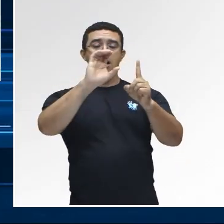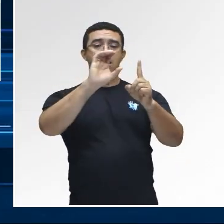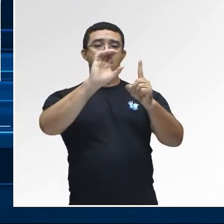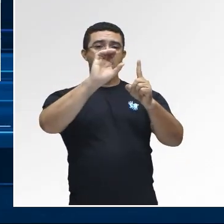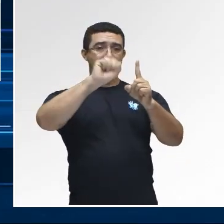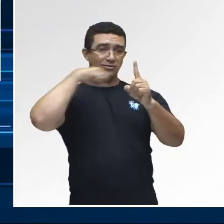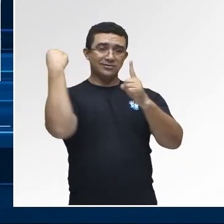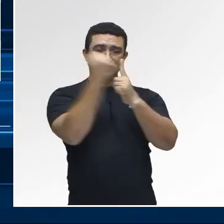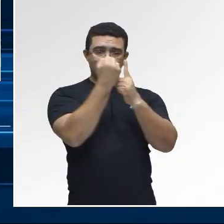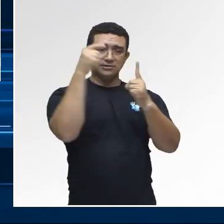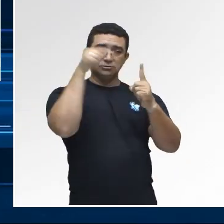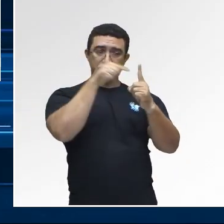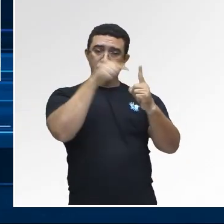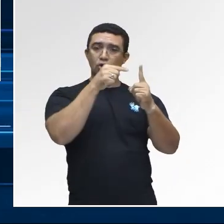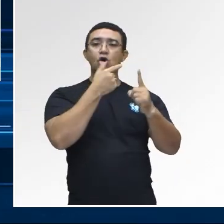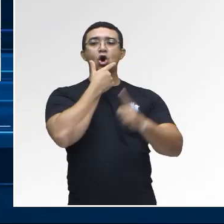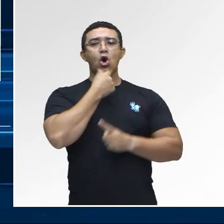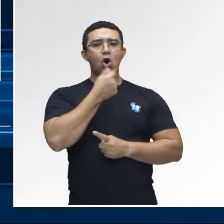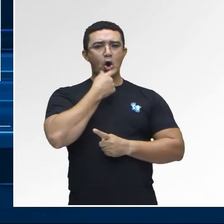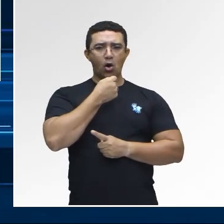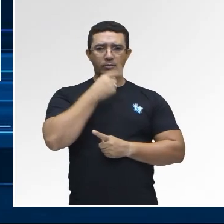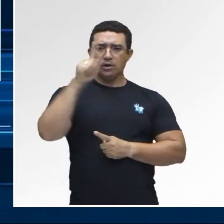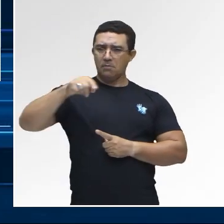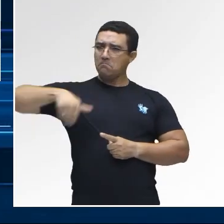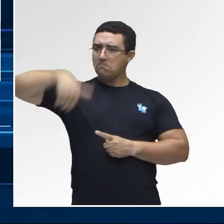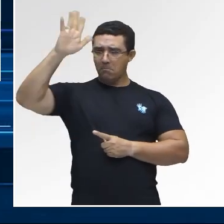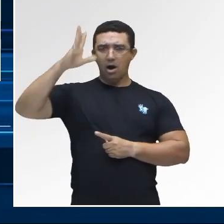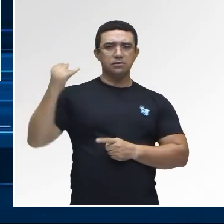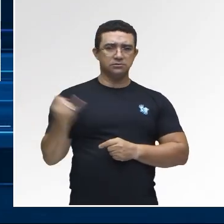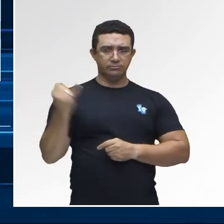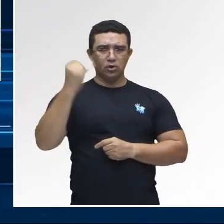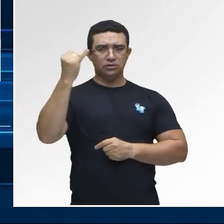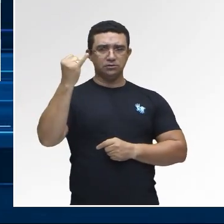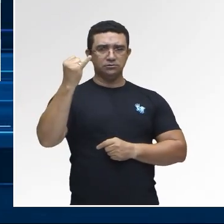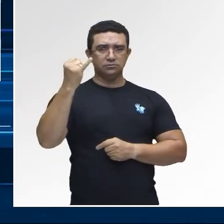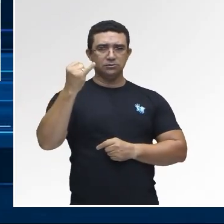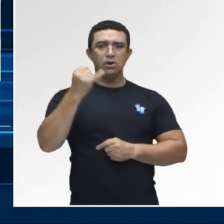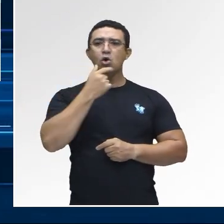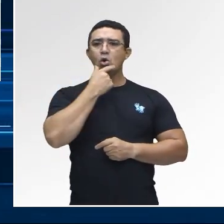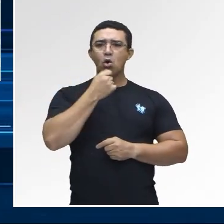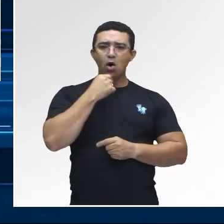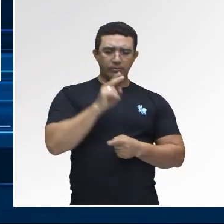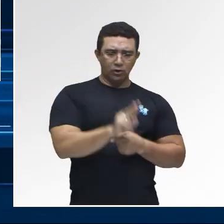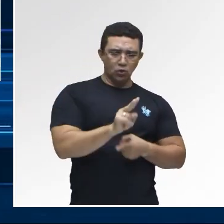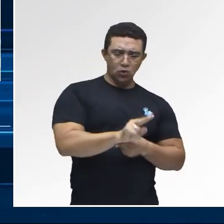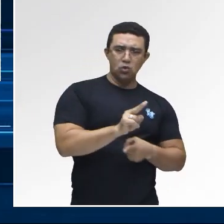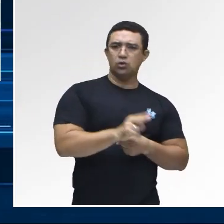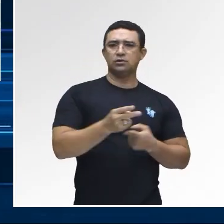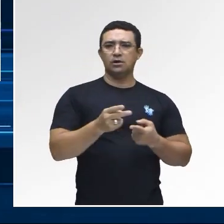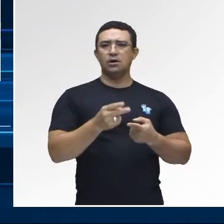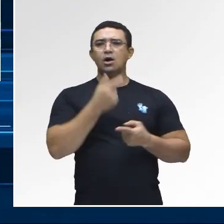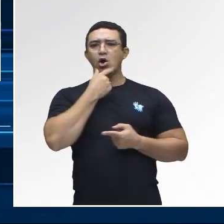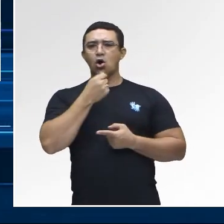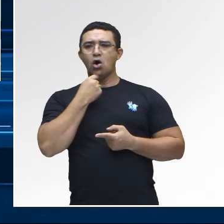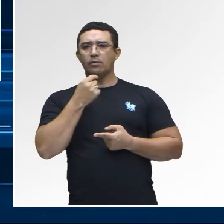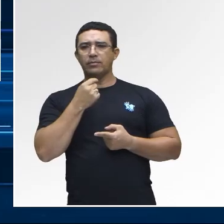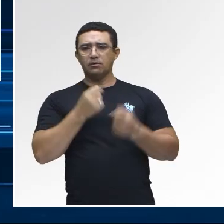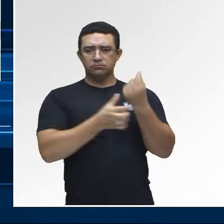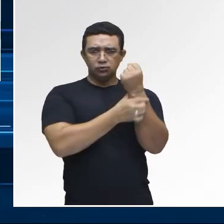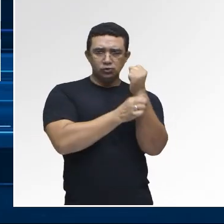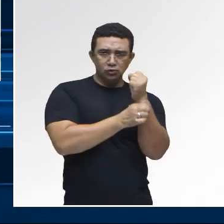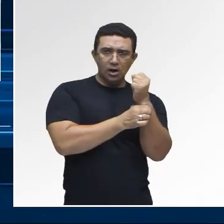do homem ela é a mais importante. Então, ali o homem que sustenta, o homem que protege, o homem